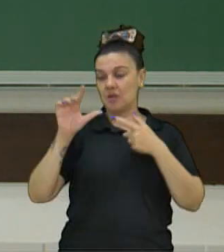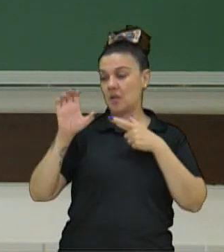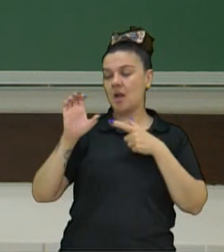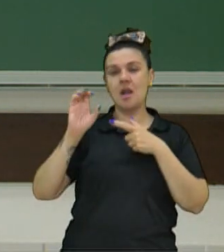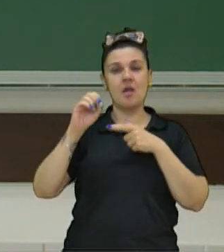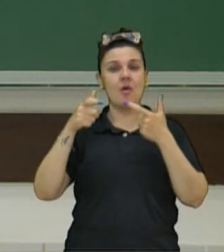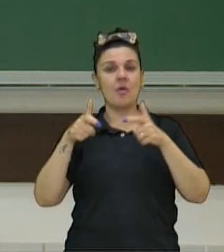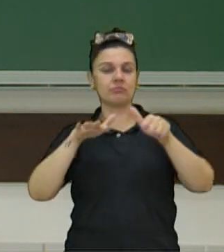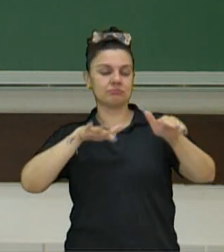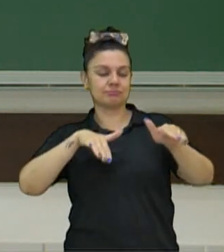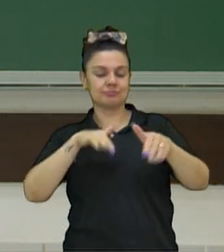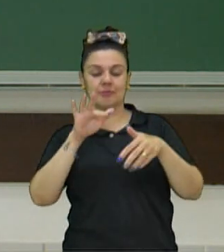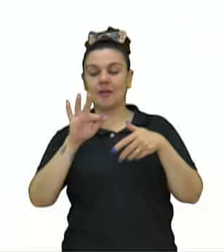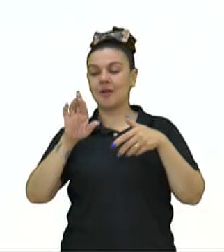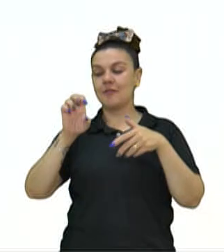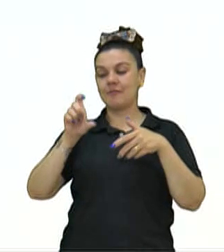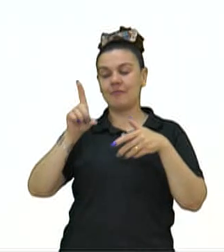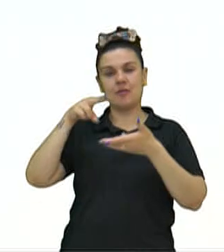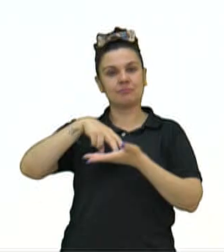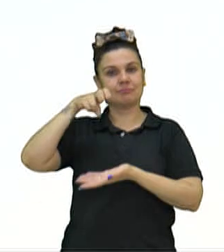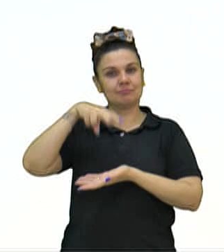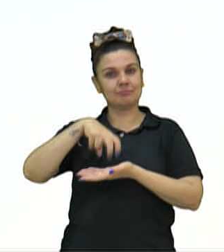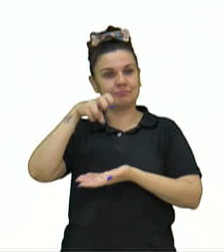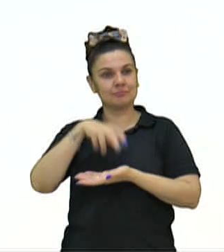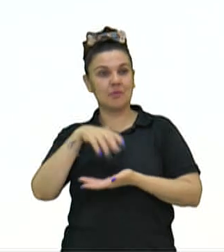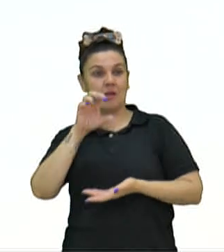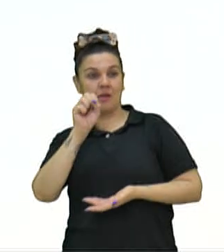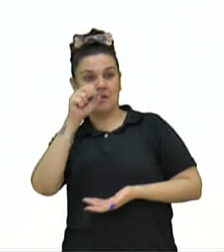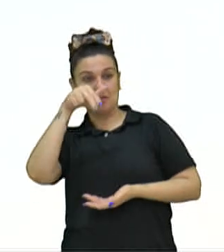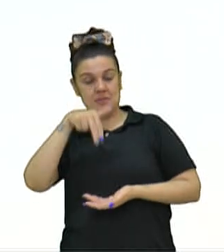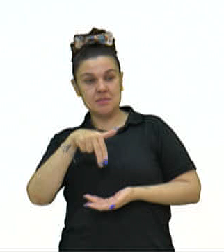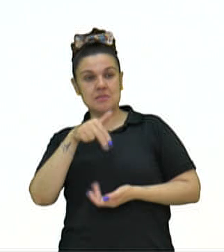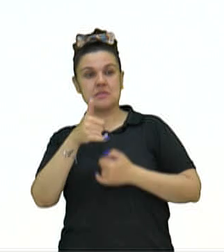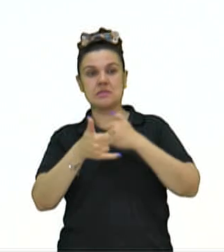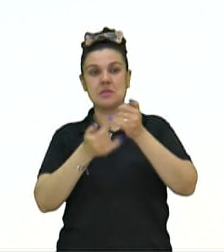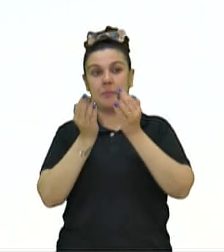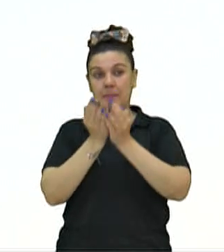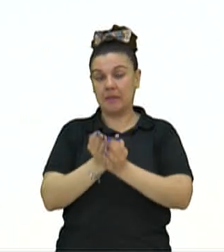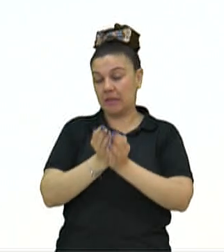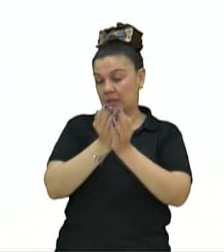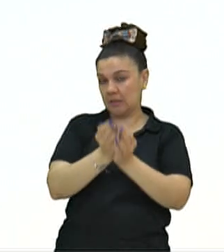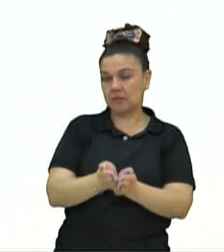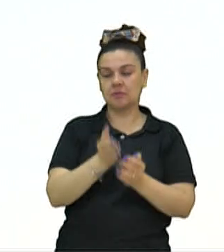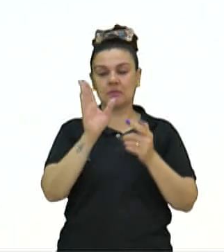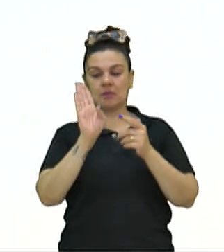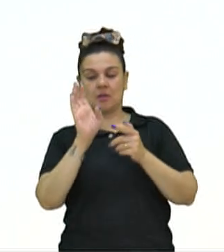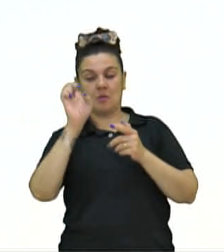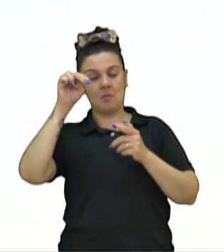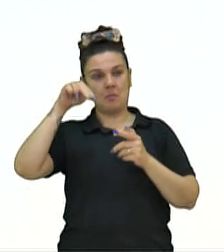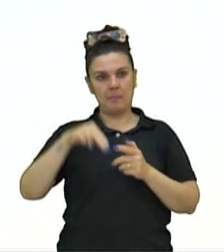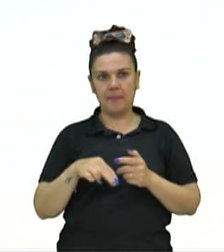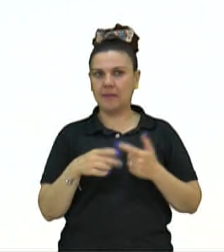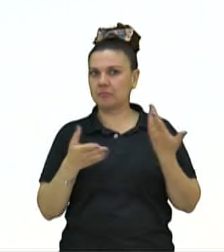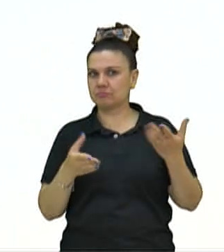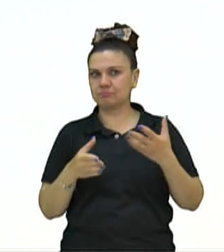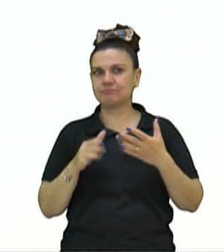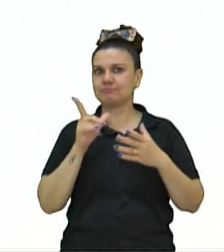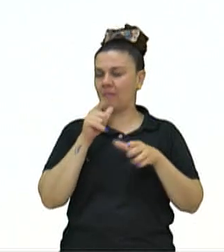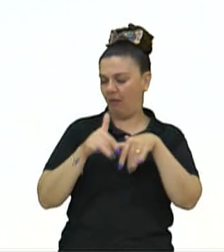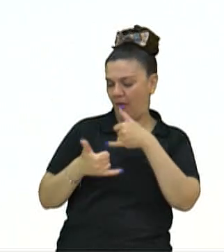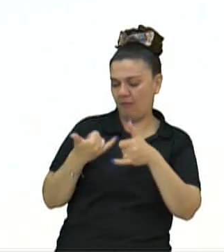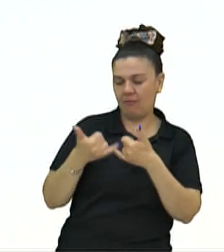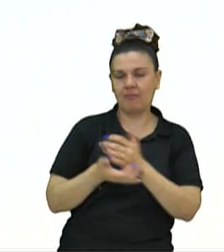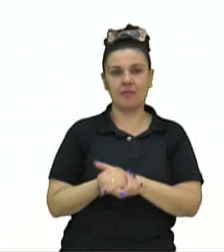no mar, o Fred tá pulando, o Sam tá brincando com o barquinho, o Ben tá, né, tá brincando na